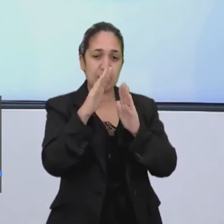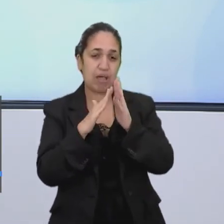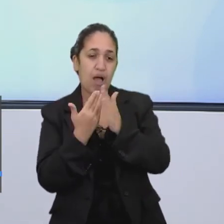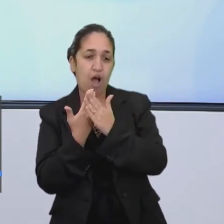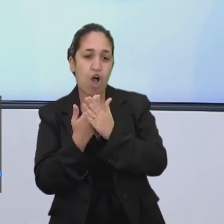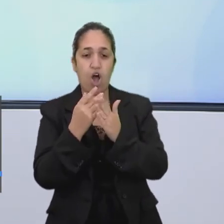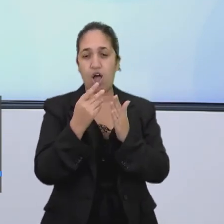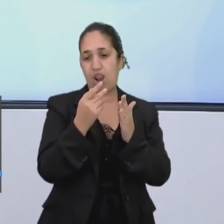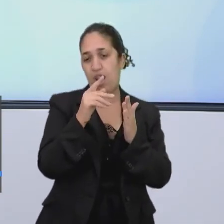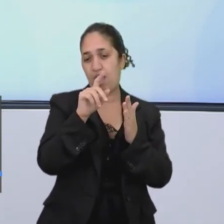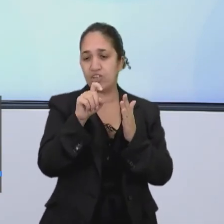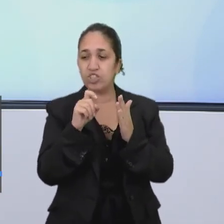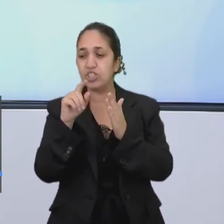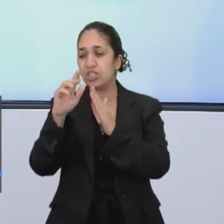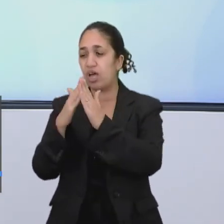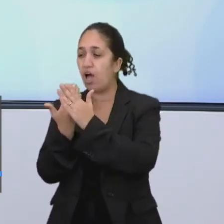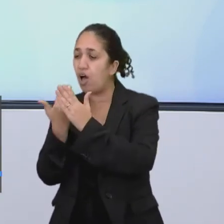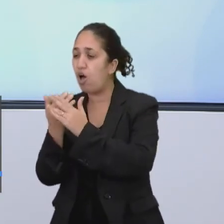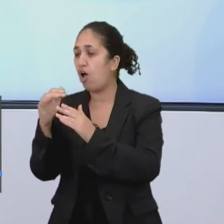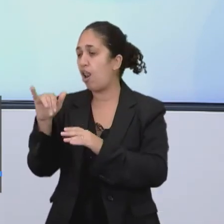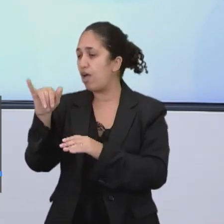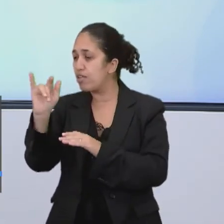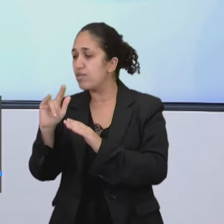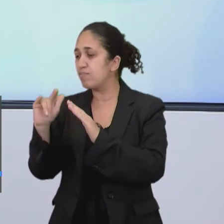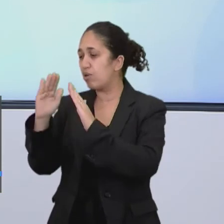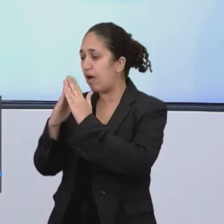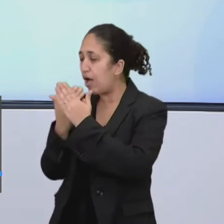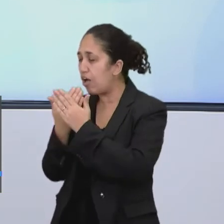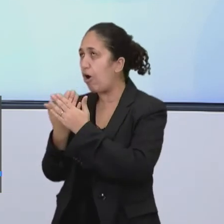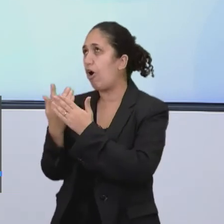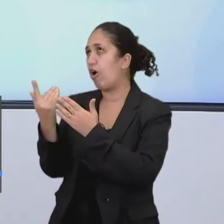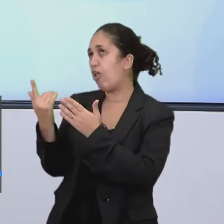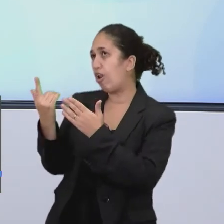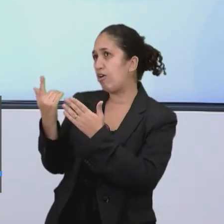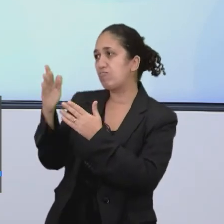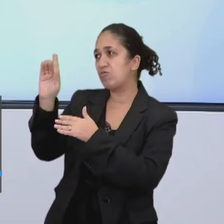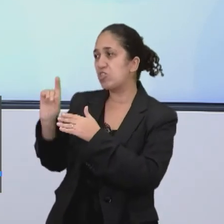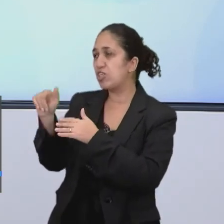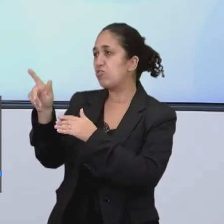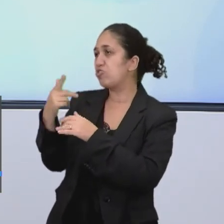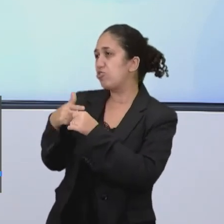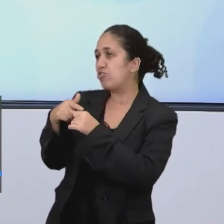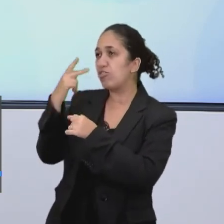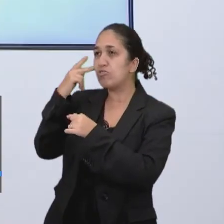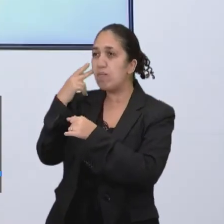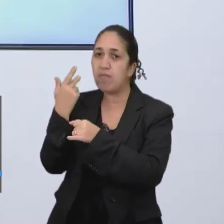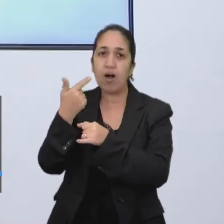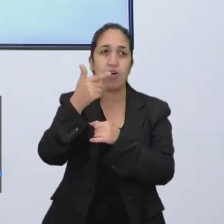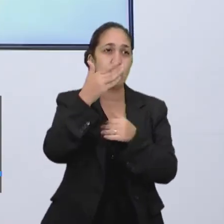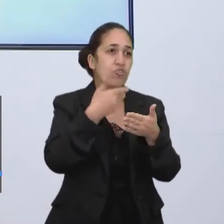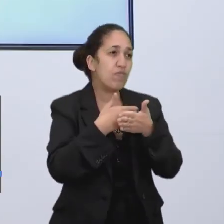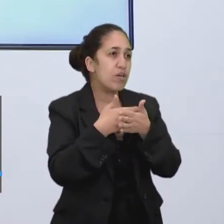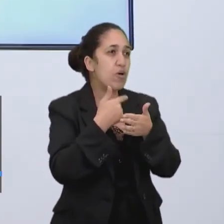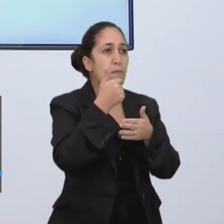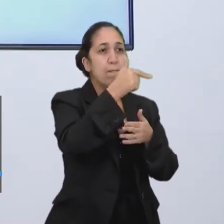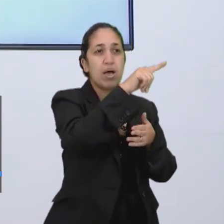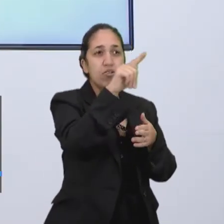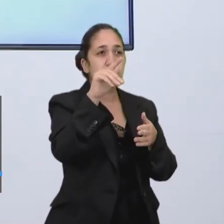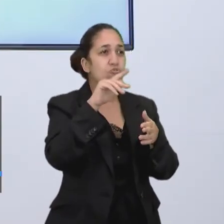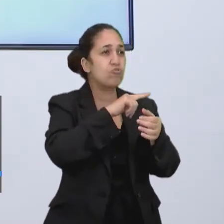X, na escola Y, lá na escola da diretoria de Araraquara, de Ribeirão Preto, de São